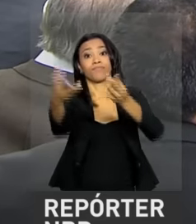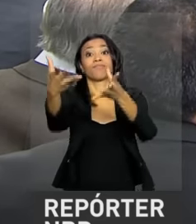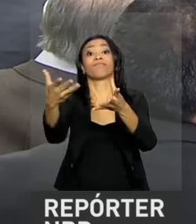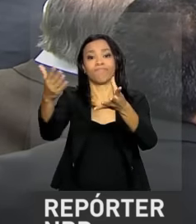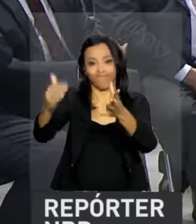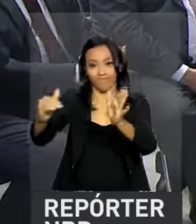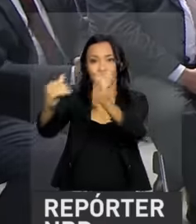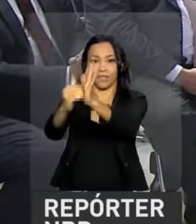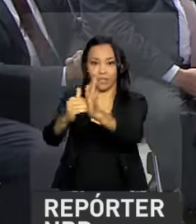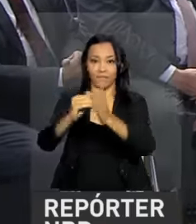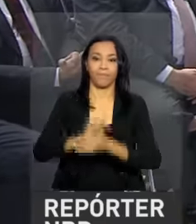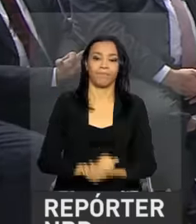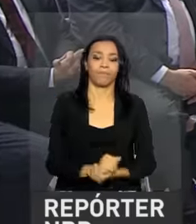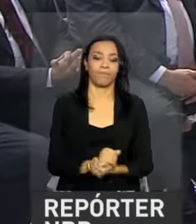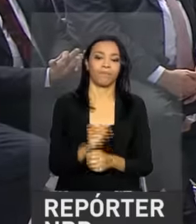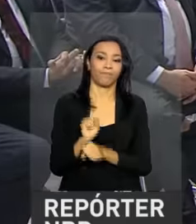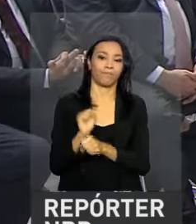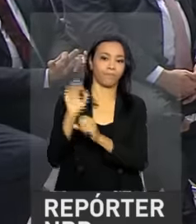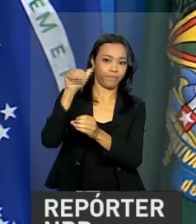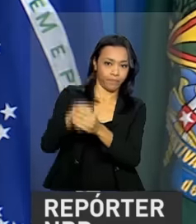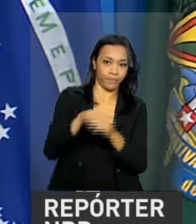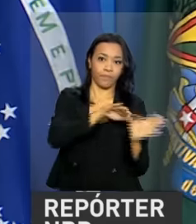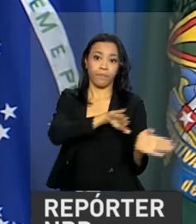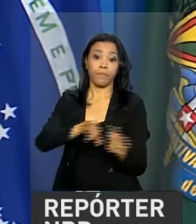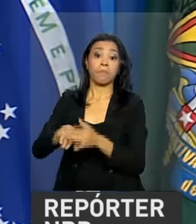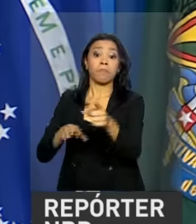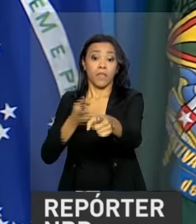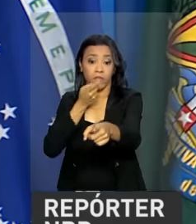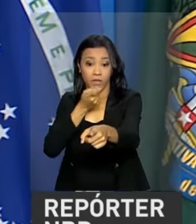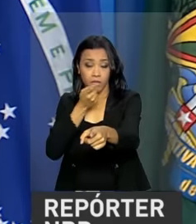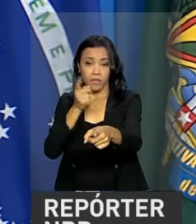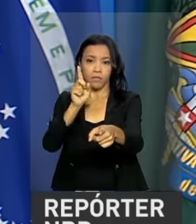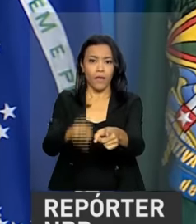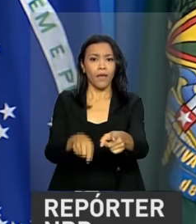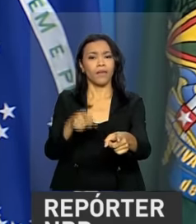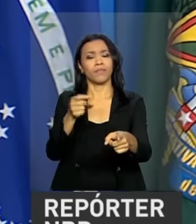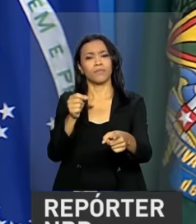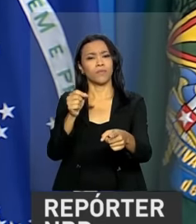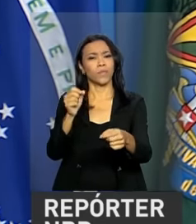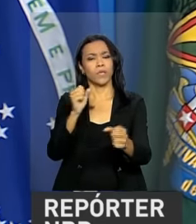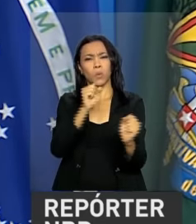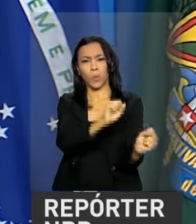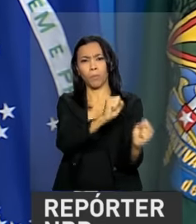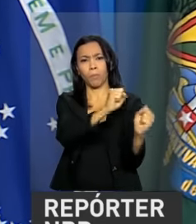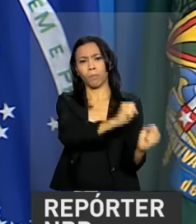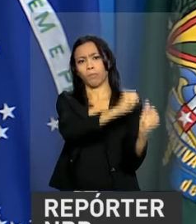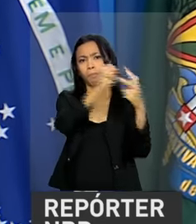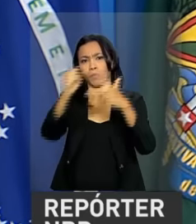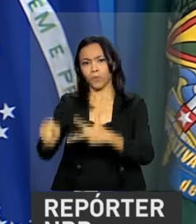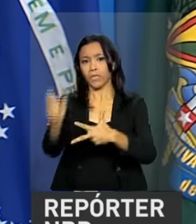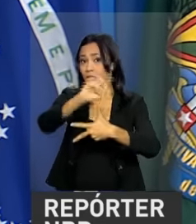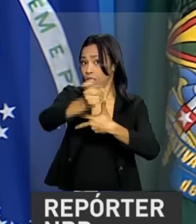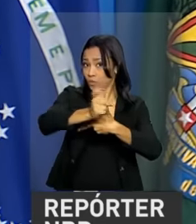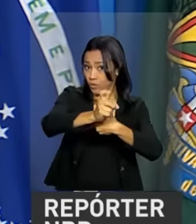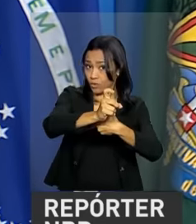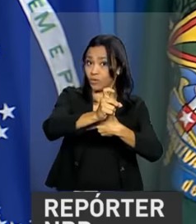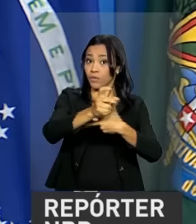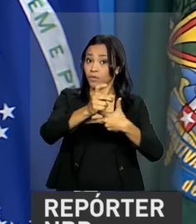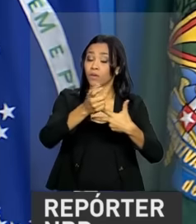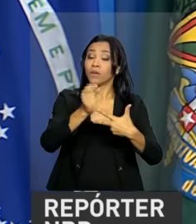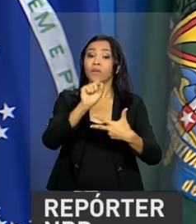senado federal é um apoio indispensável ao poder executivo não só porque apoia as ações do Poder